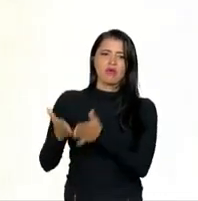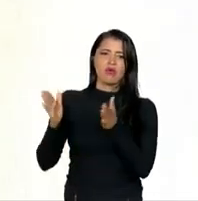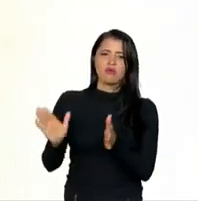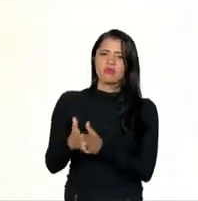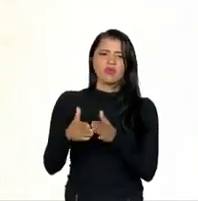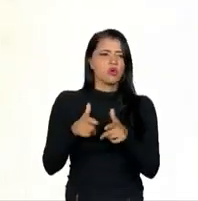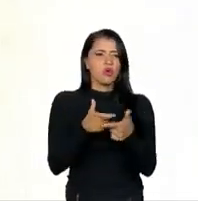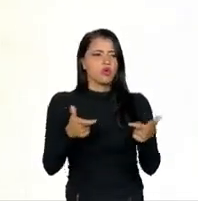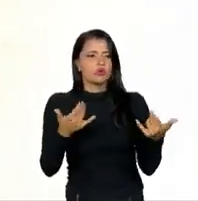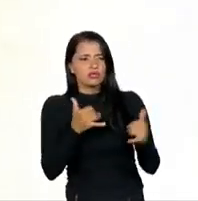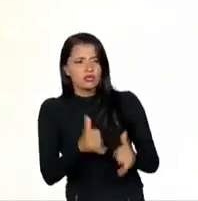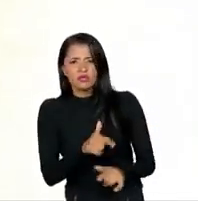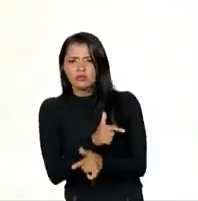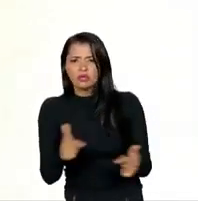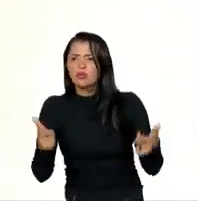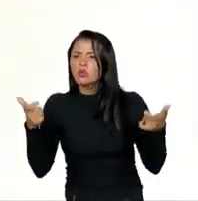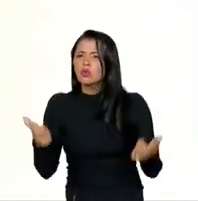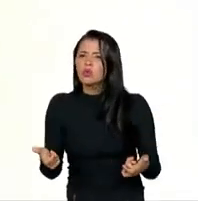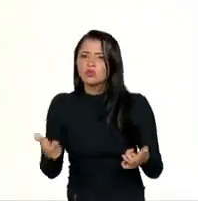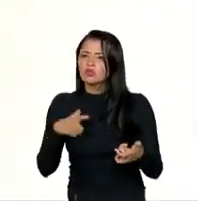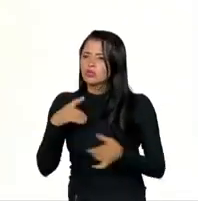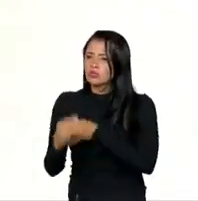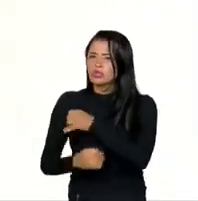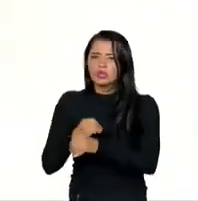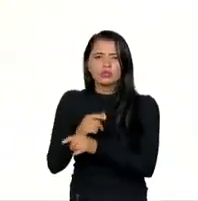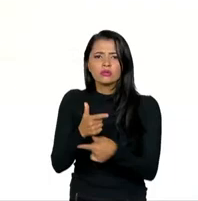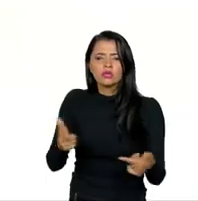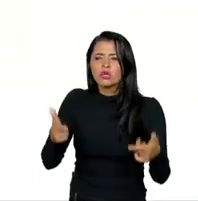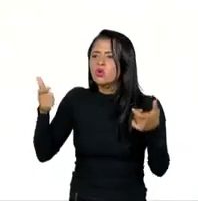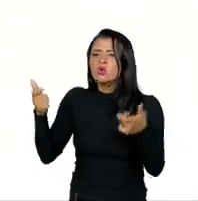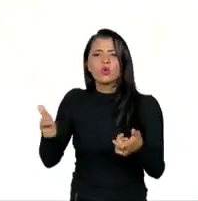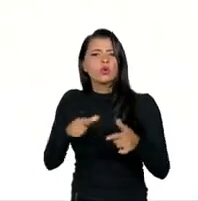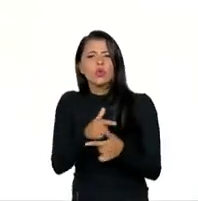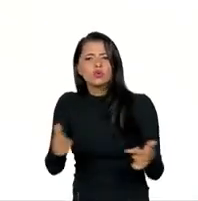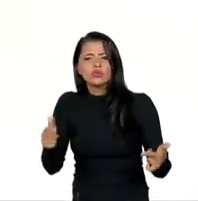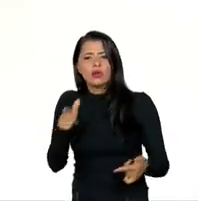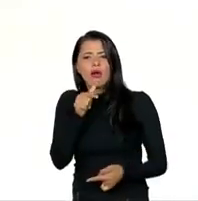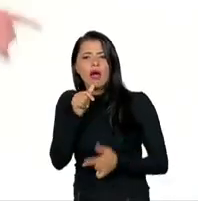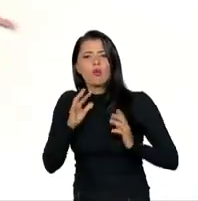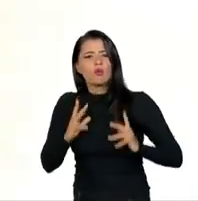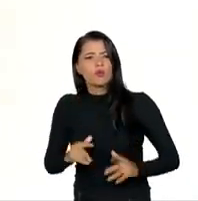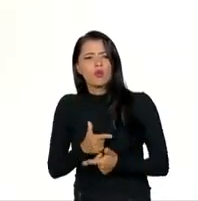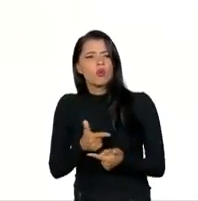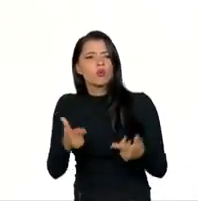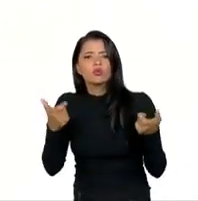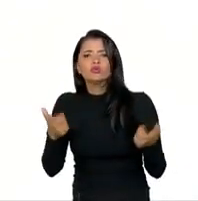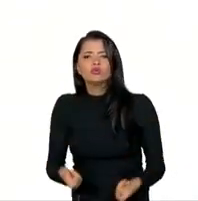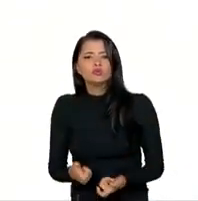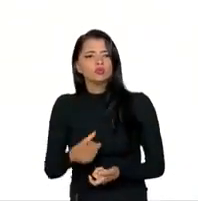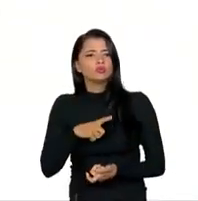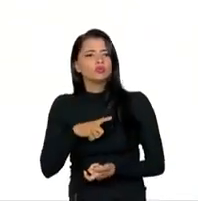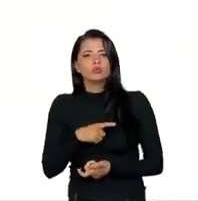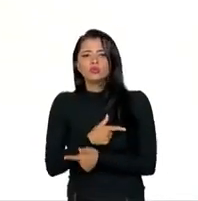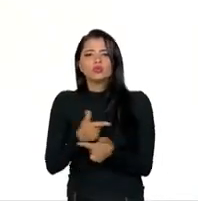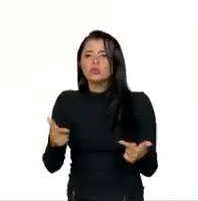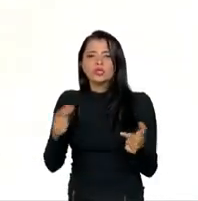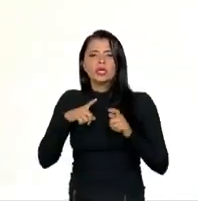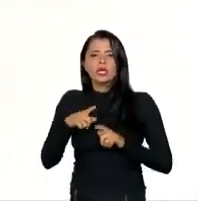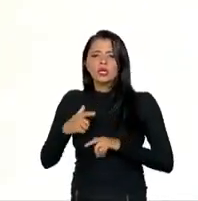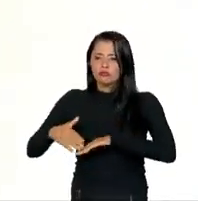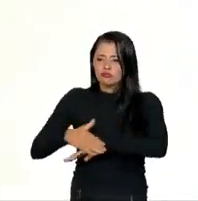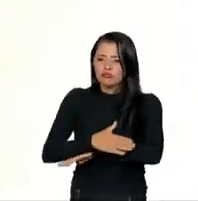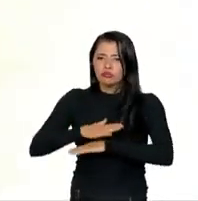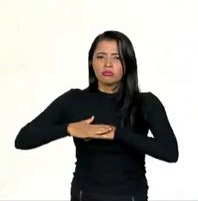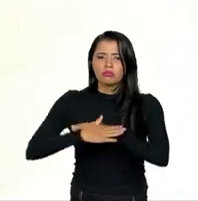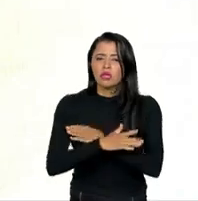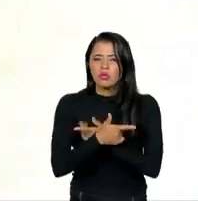que não chegou energia? Onde que não chegou internet? Onde que não chegou água potável? Onde que não chegou, não é, o calçamento?